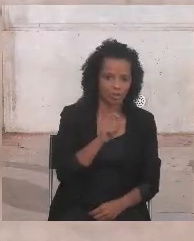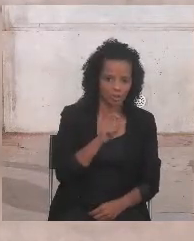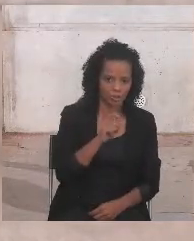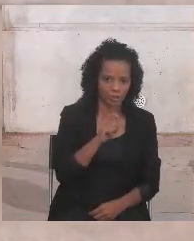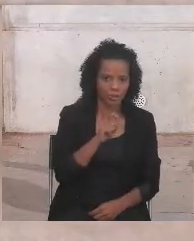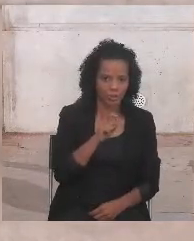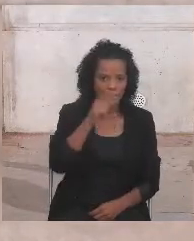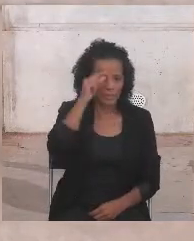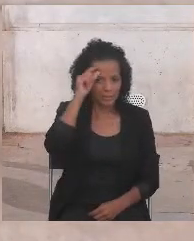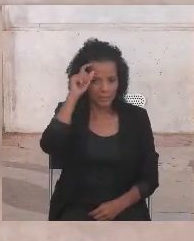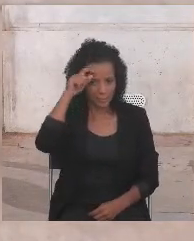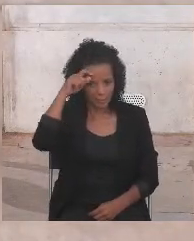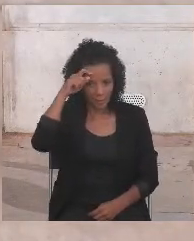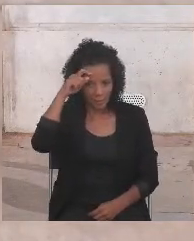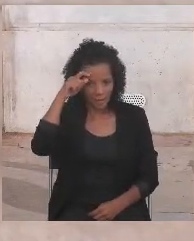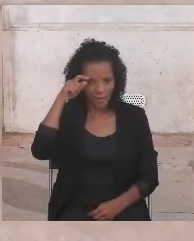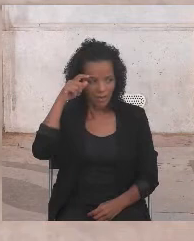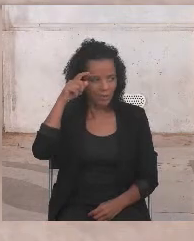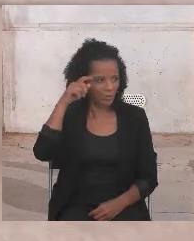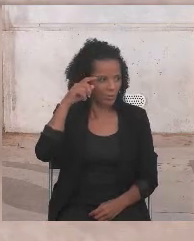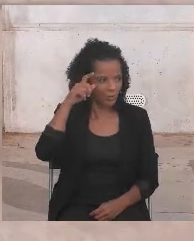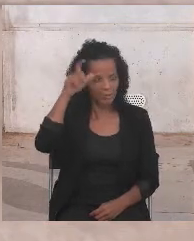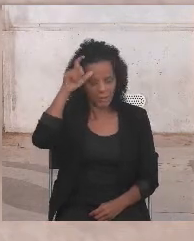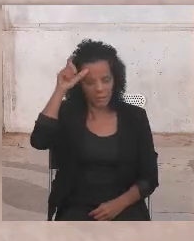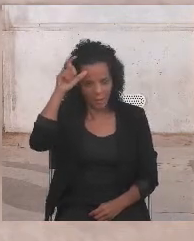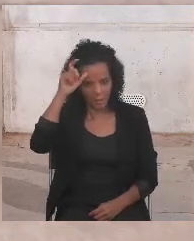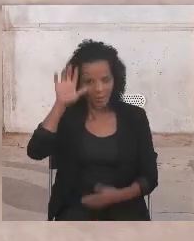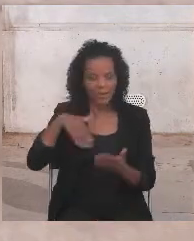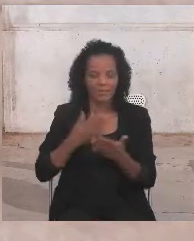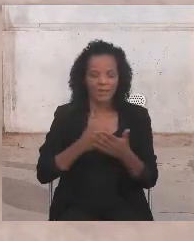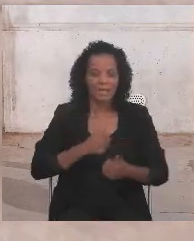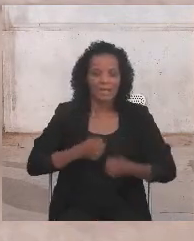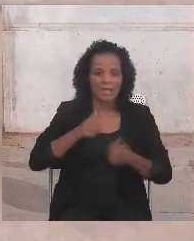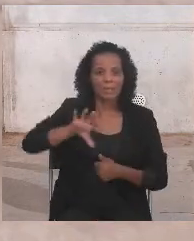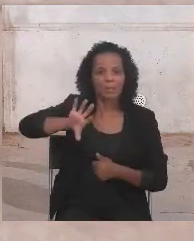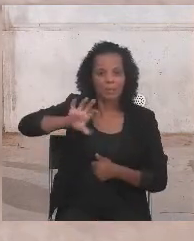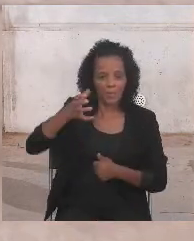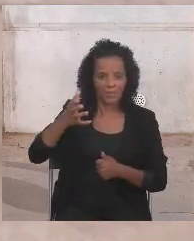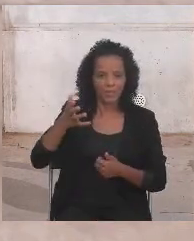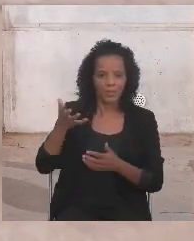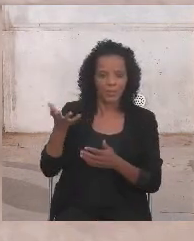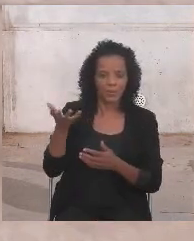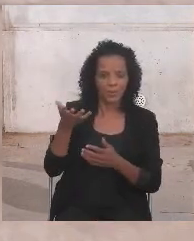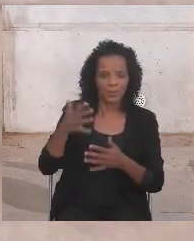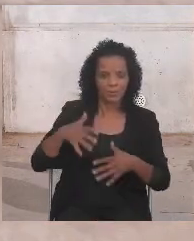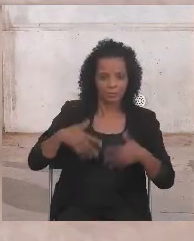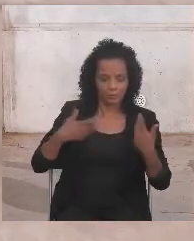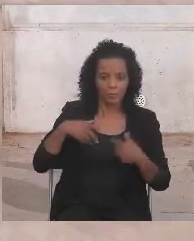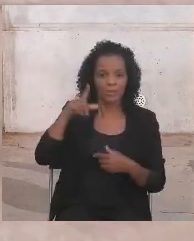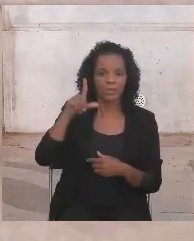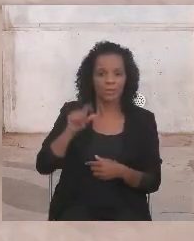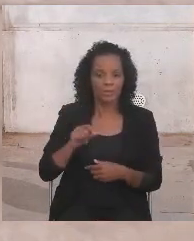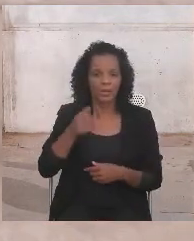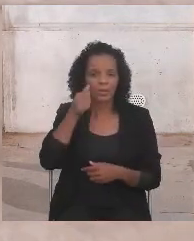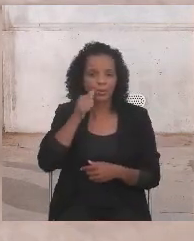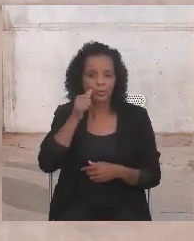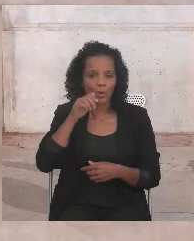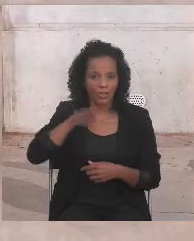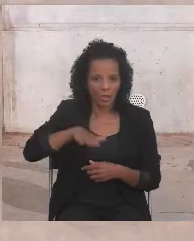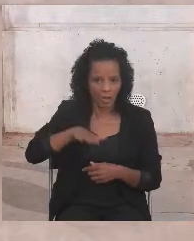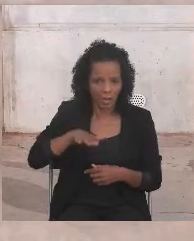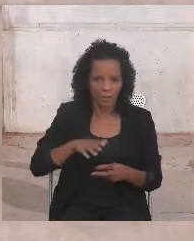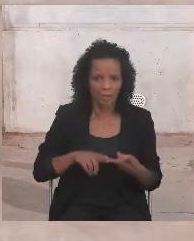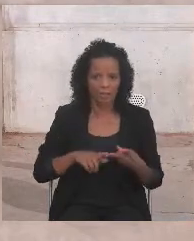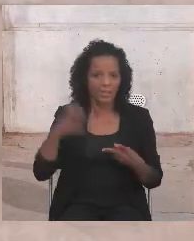recente emocionou a nossa cidade e o nosso país. João Soares, aqui presente. Pedro